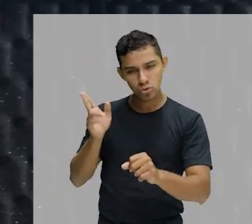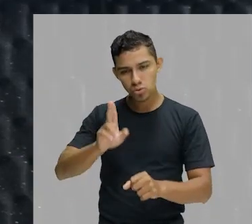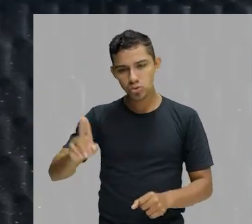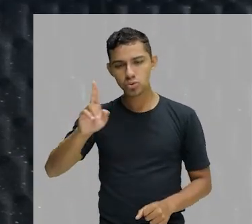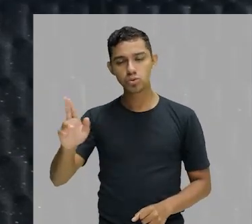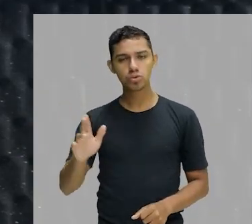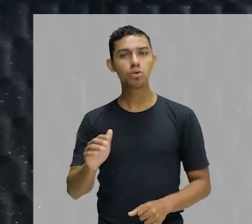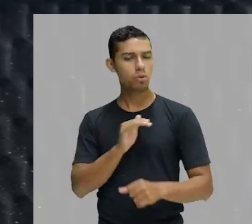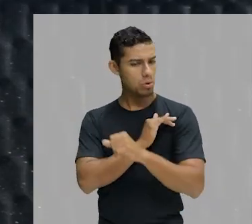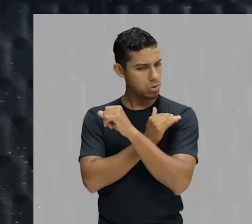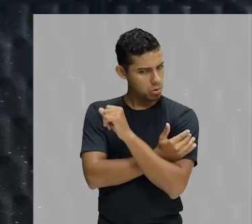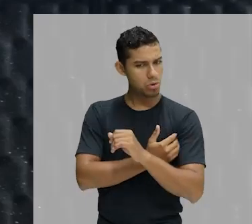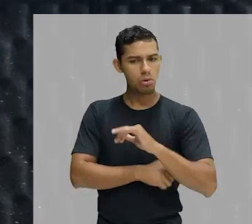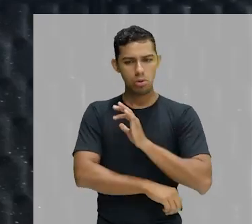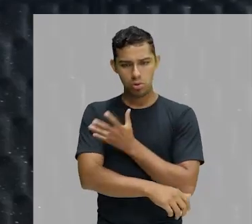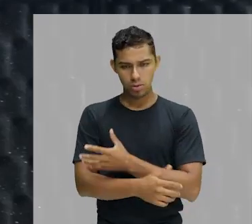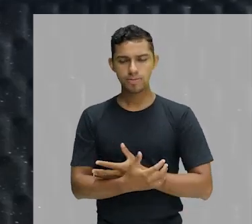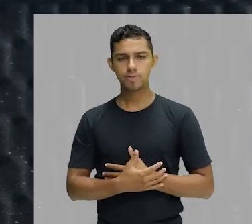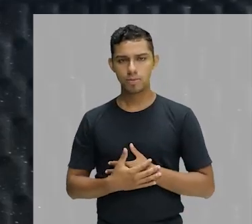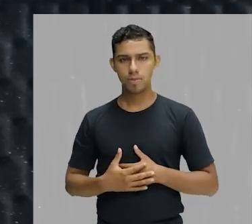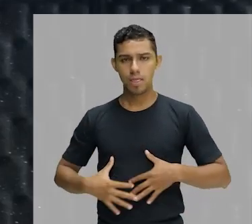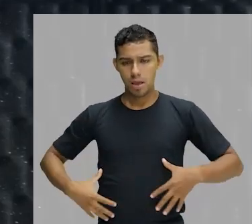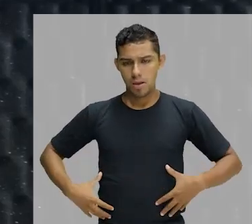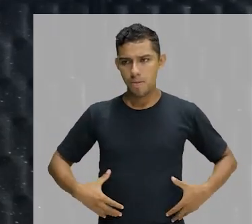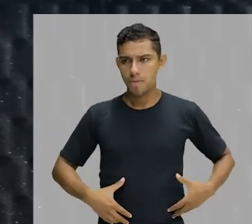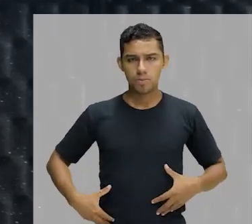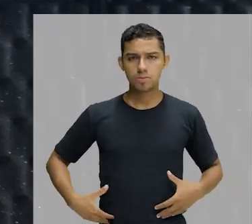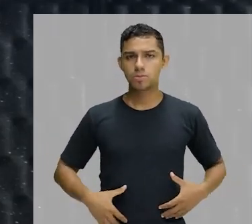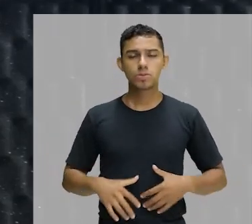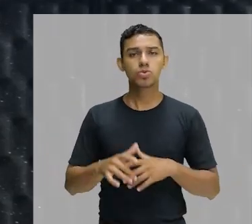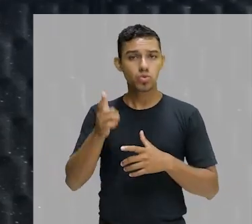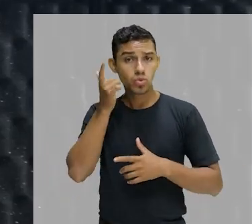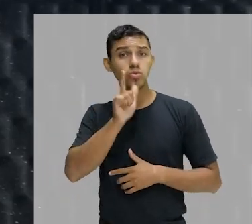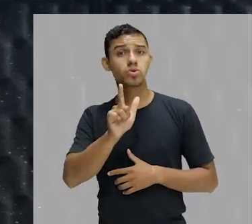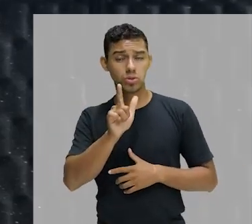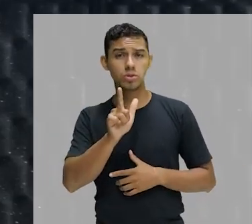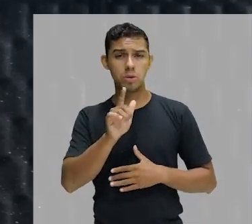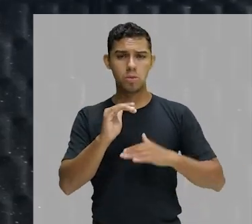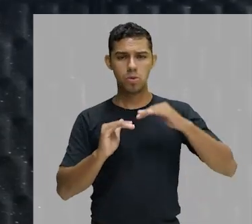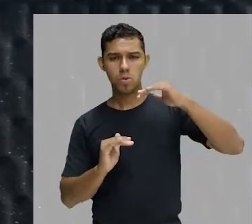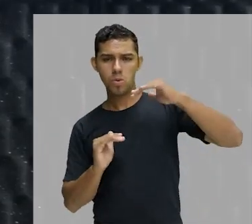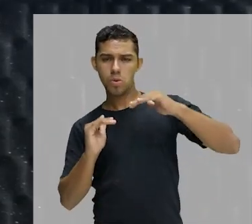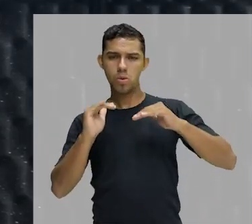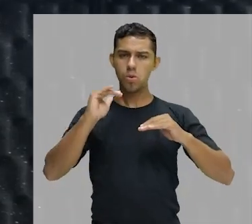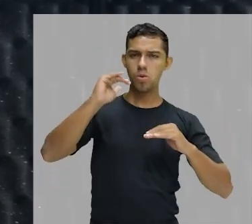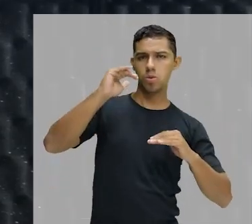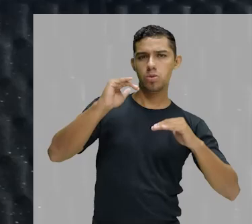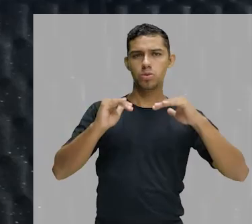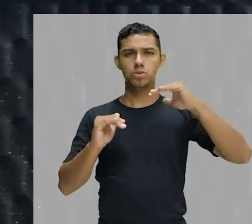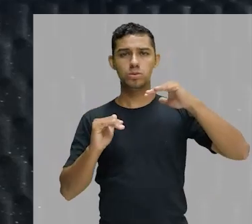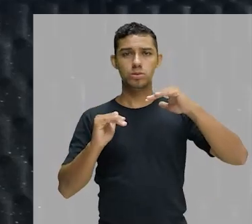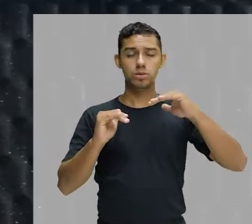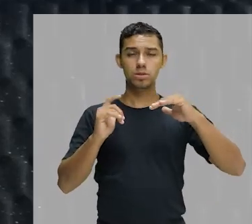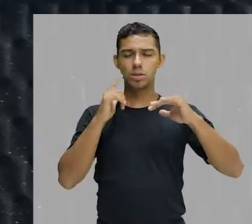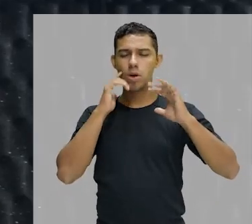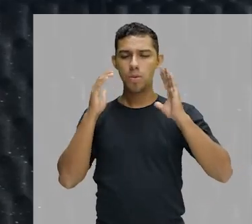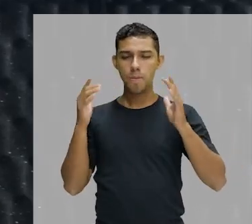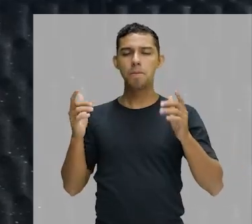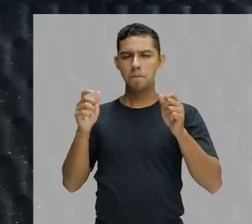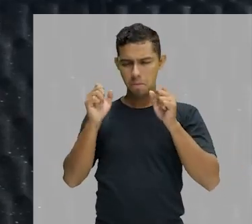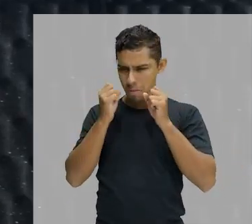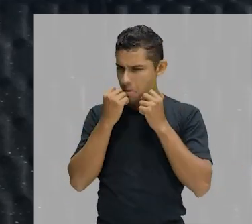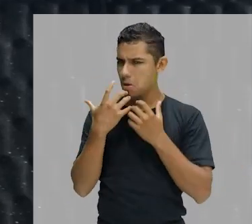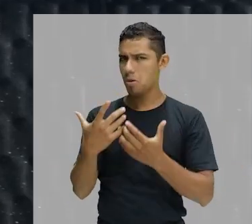determinados músculos, do quadríceps, por exemplo, para buscar esse equilíbrio. Então ele trabalha essa musculatura de forma o quê?